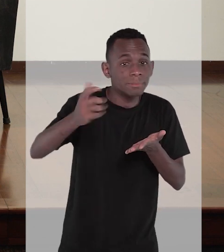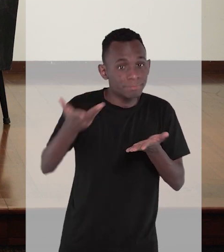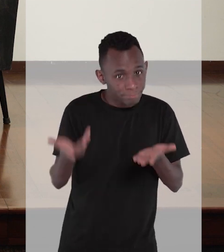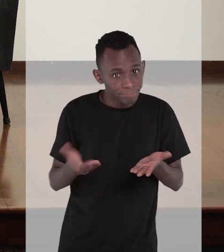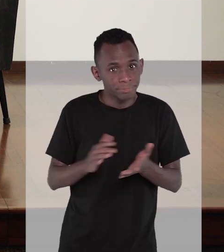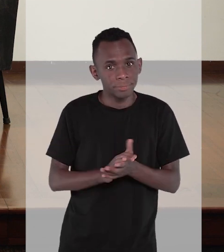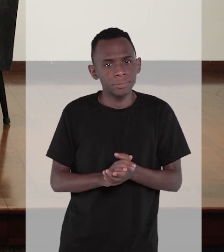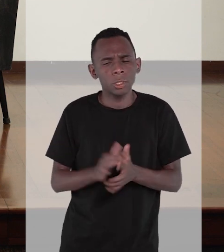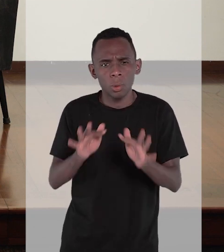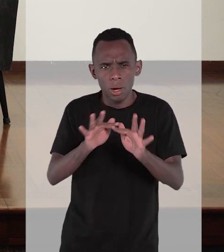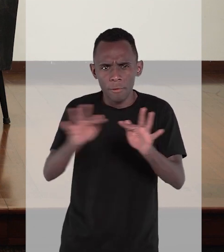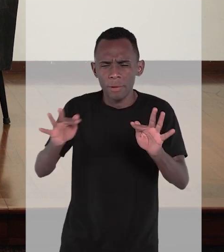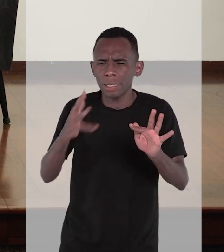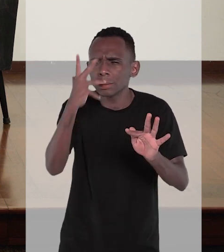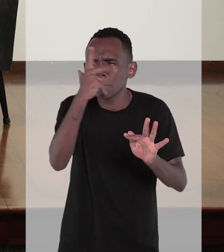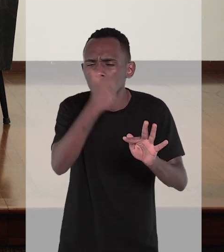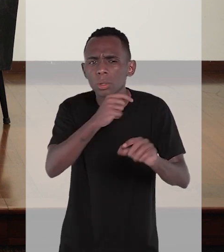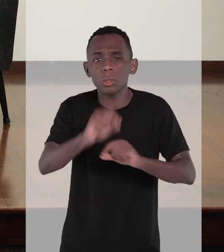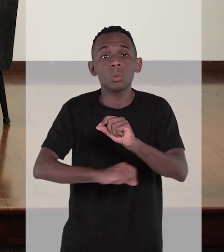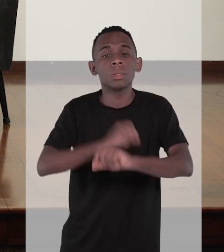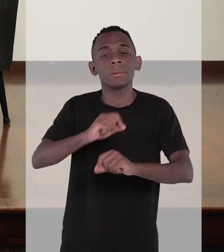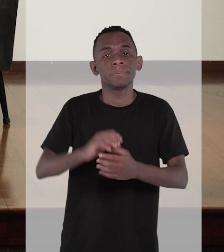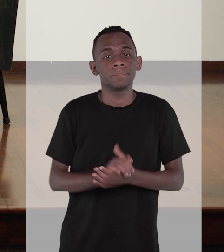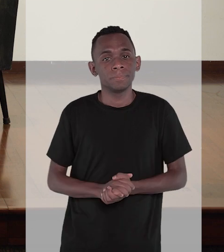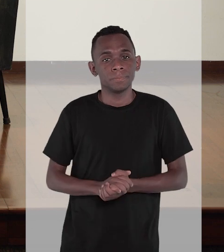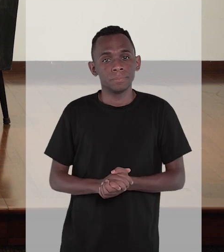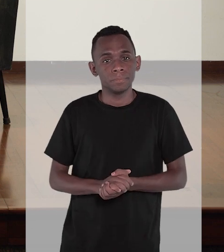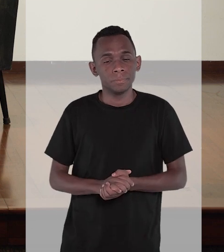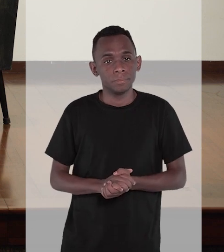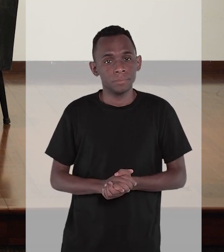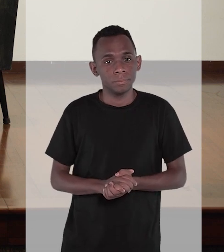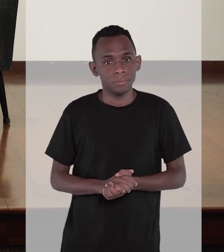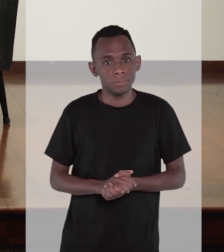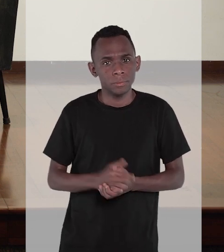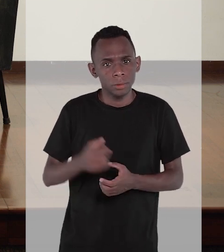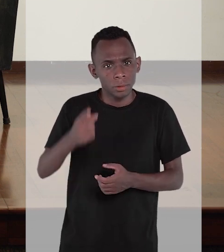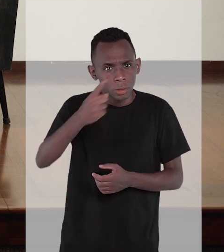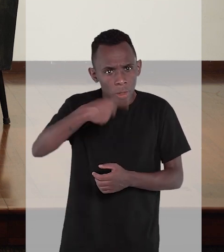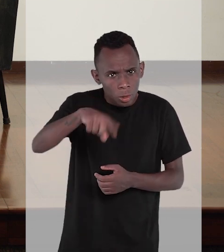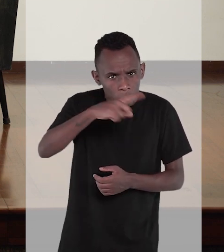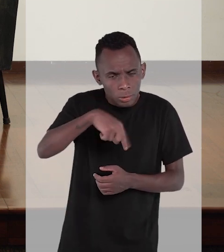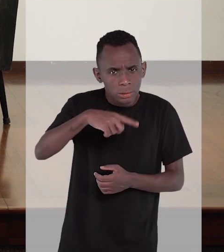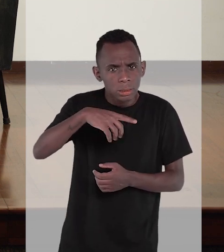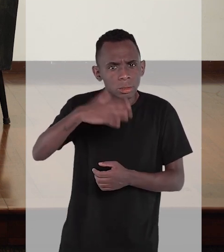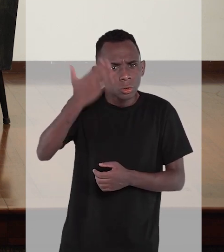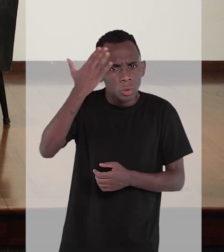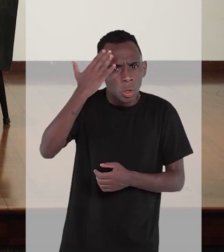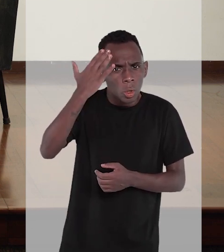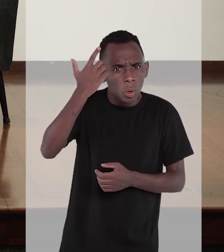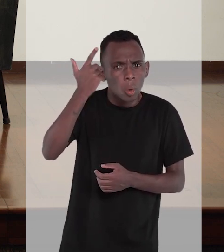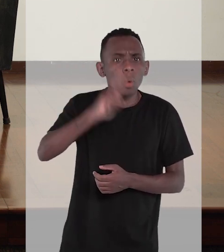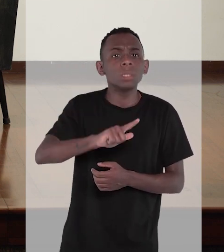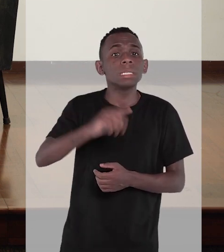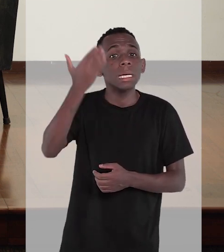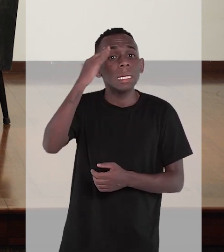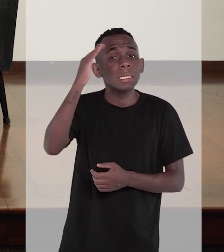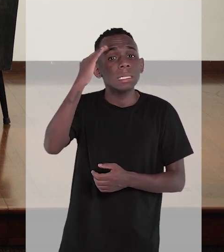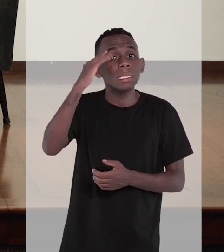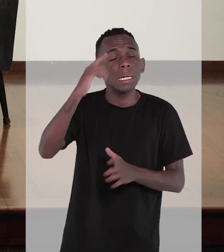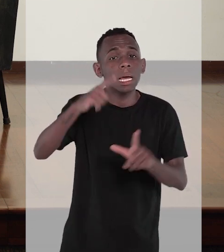é um desnudamento. Tem até uma frase bonita que você falou sobre isso, né? Ao escrever. Gente, vocês conseguem entender a sua letra?